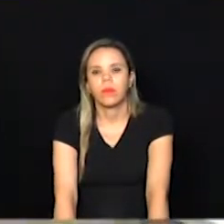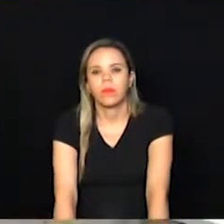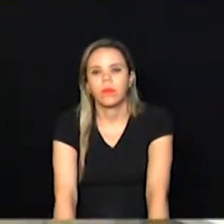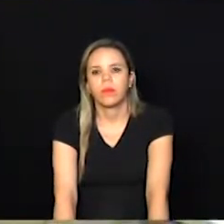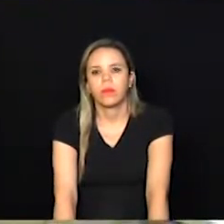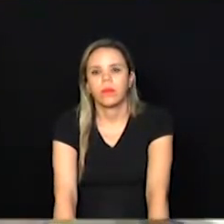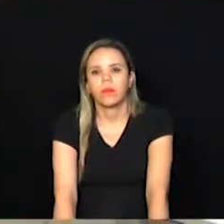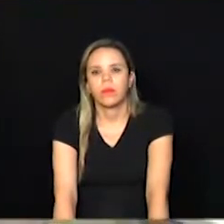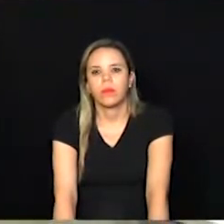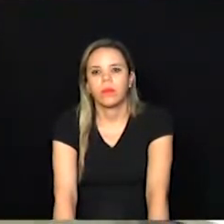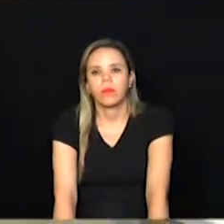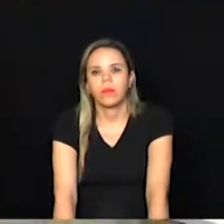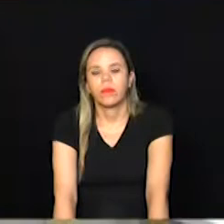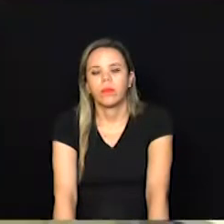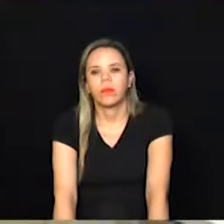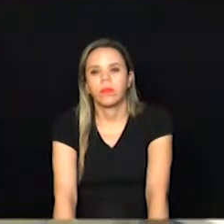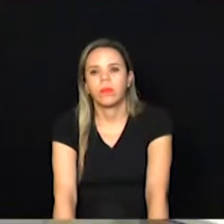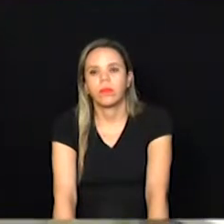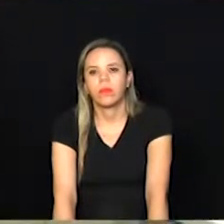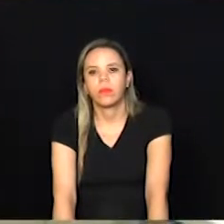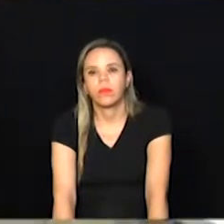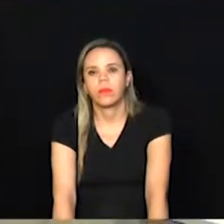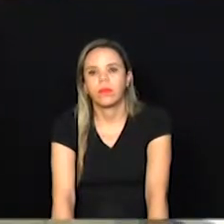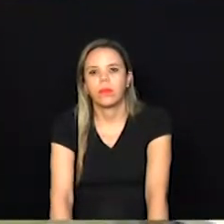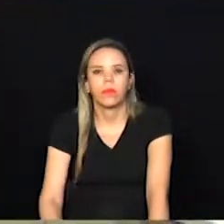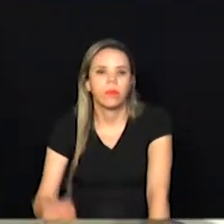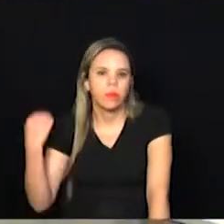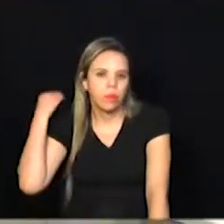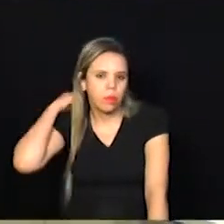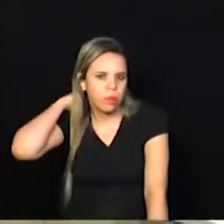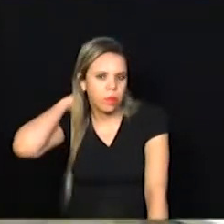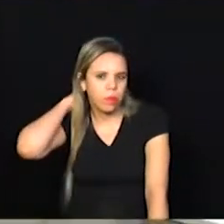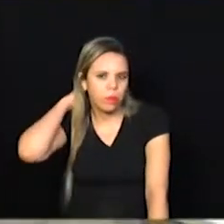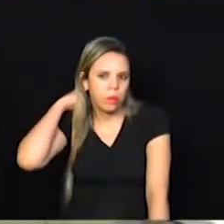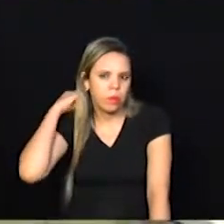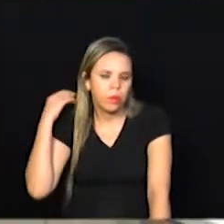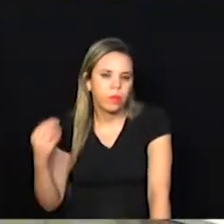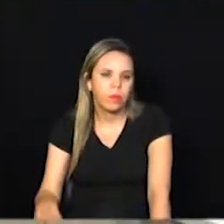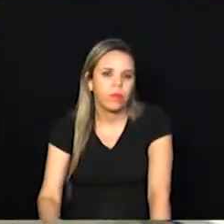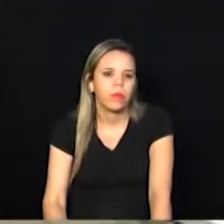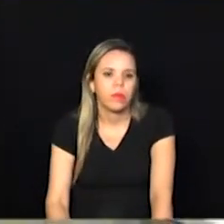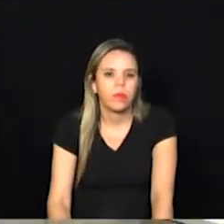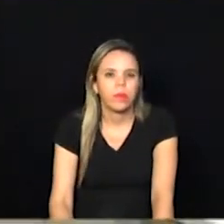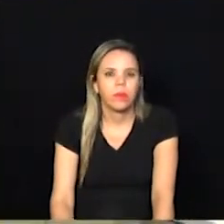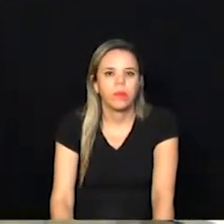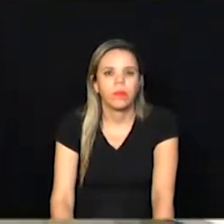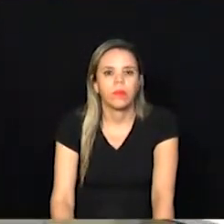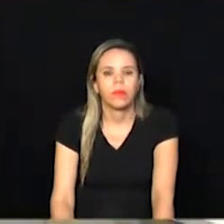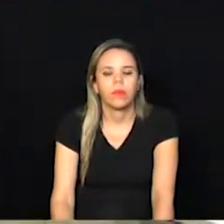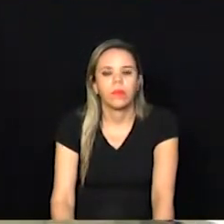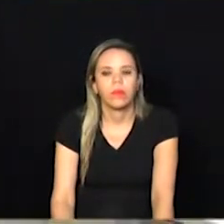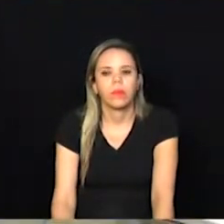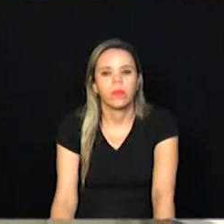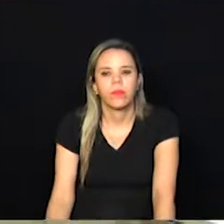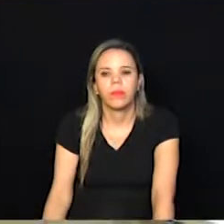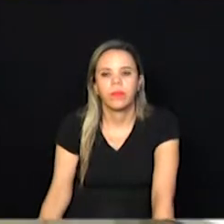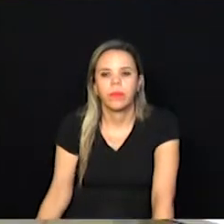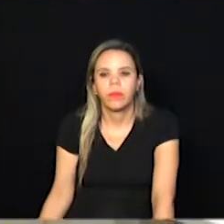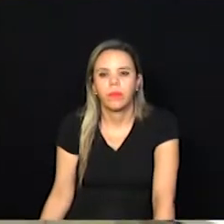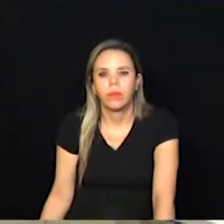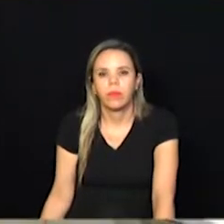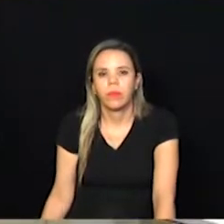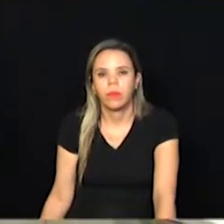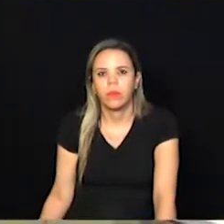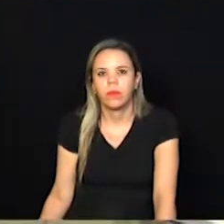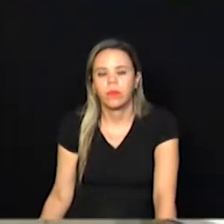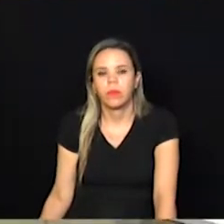Vai ter alguém recreação? Vocês pensaram nessa parte? A gente às vezes não vai também com medo da criança